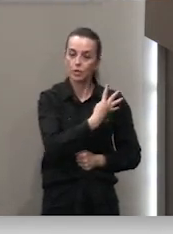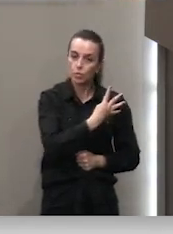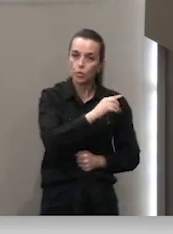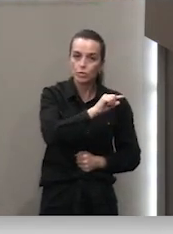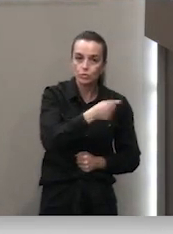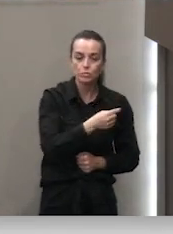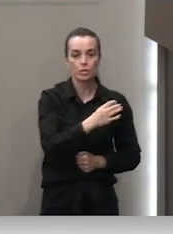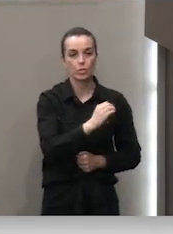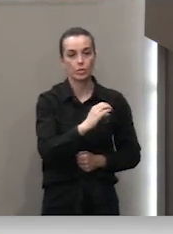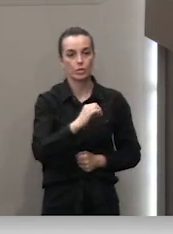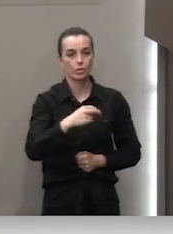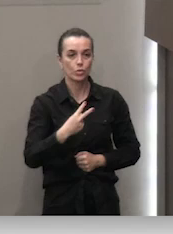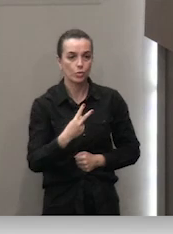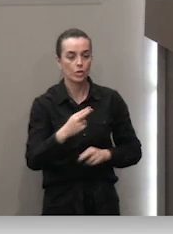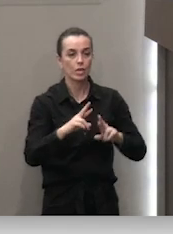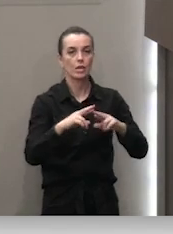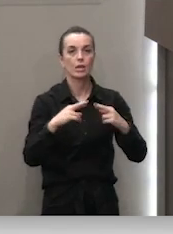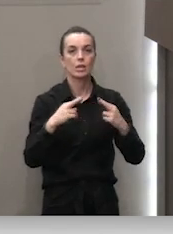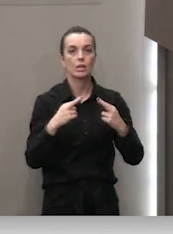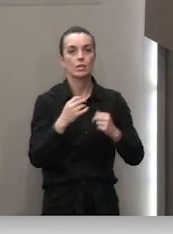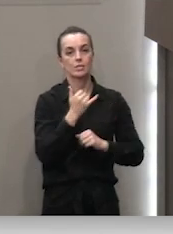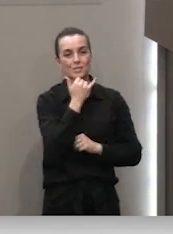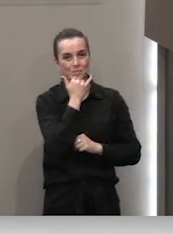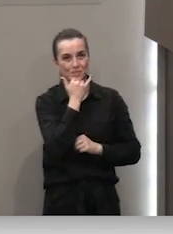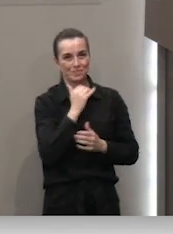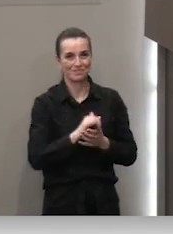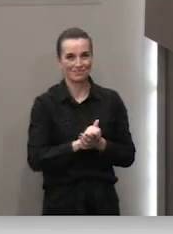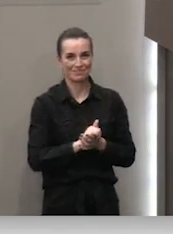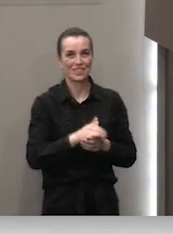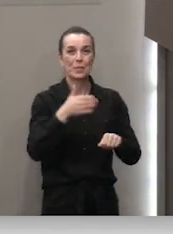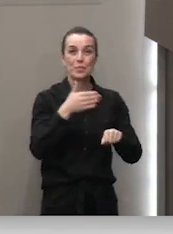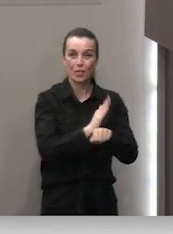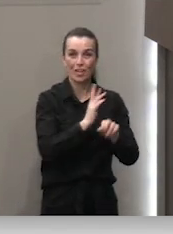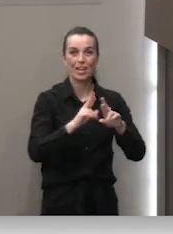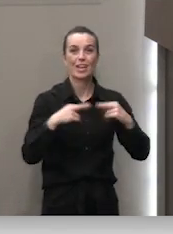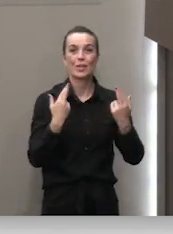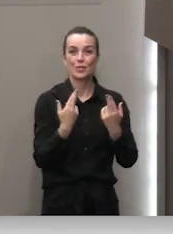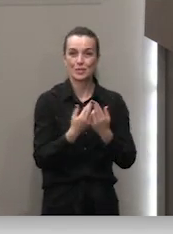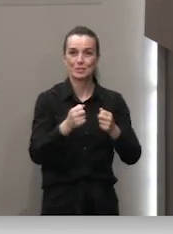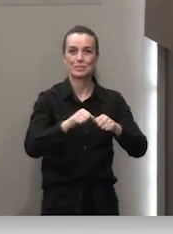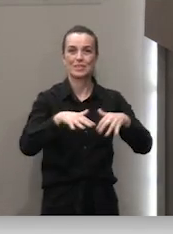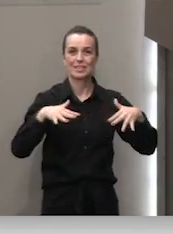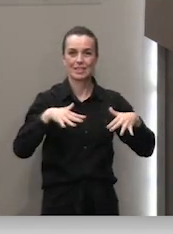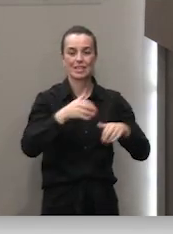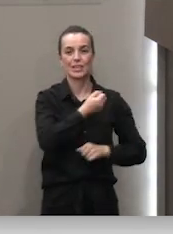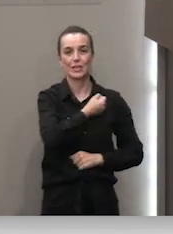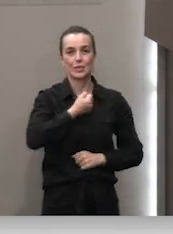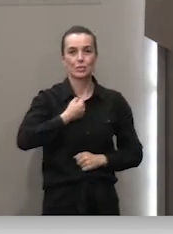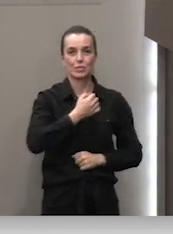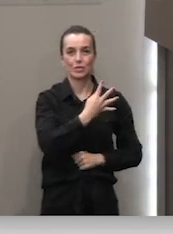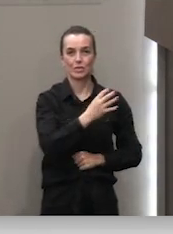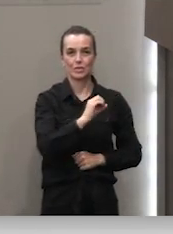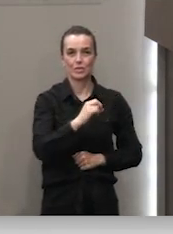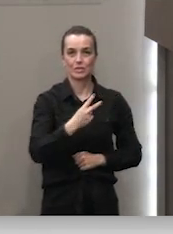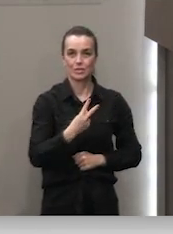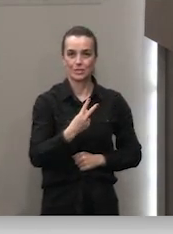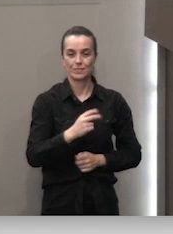4.002 da reunião. Desculpa. Aprovada a ata da reunião plenária número 402.